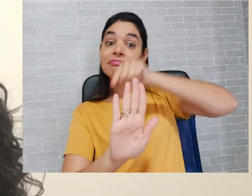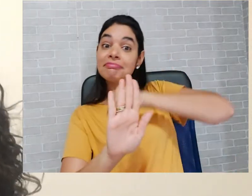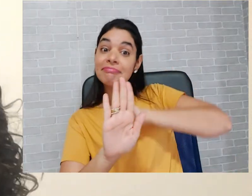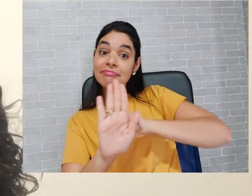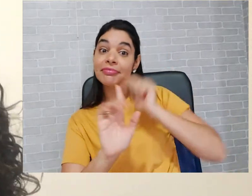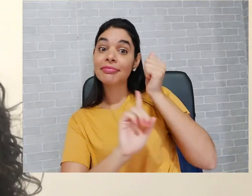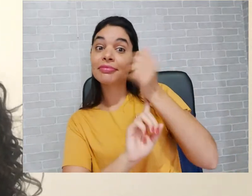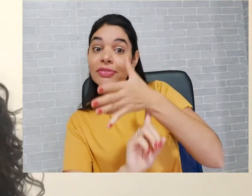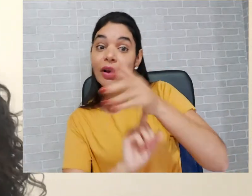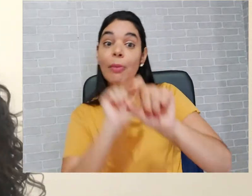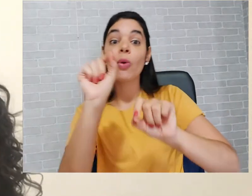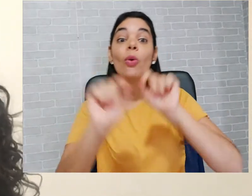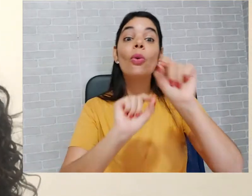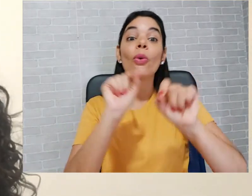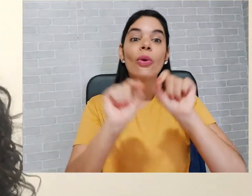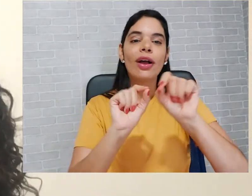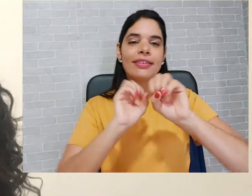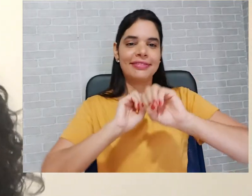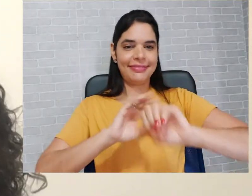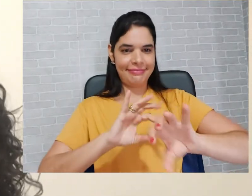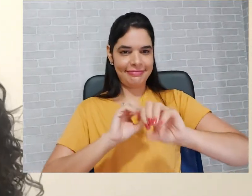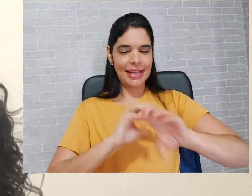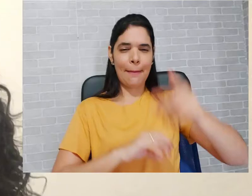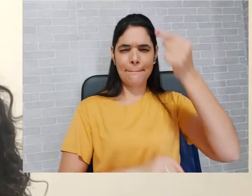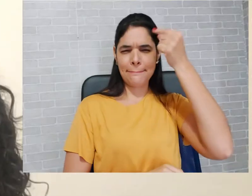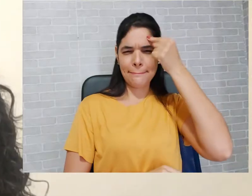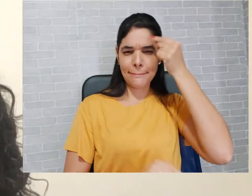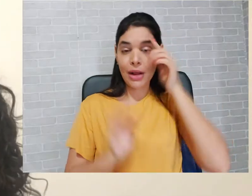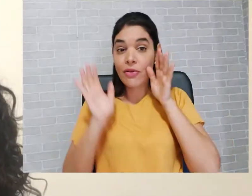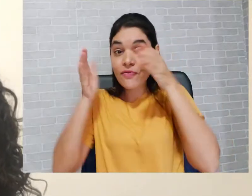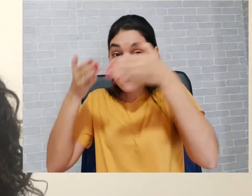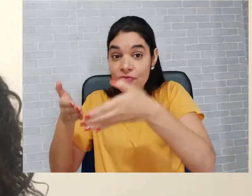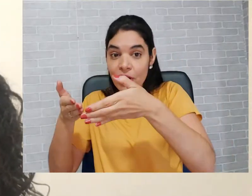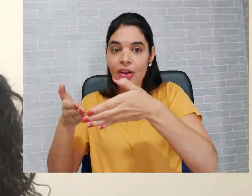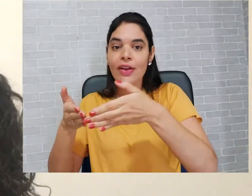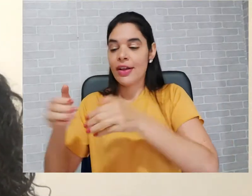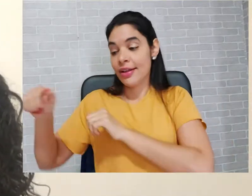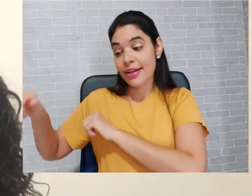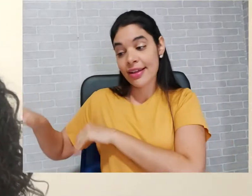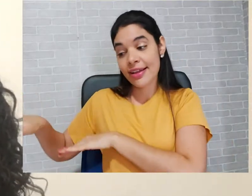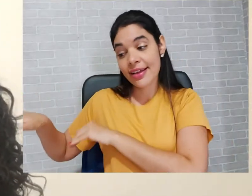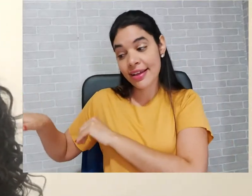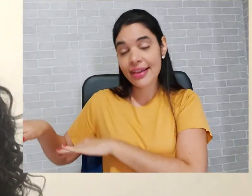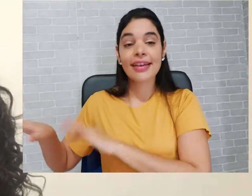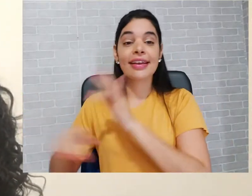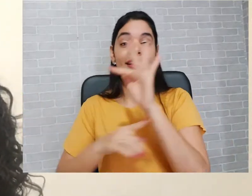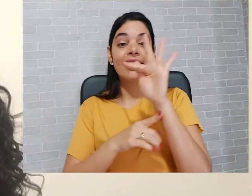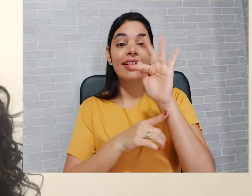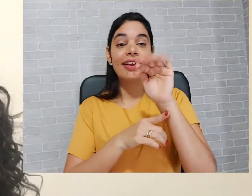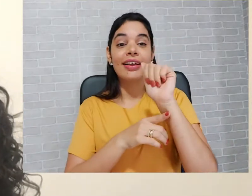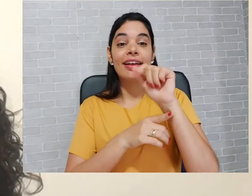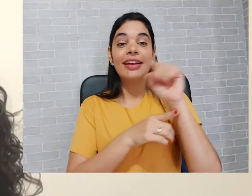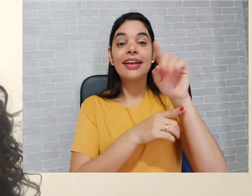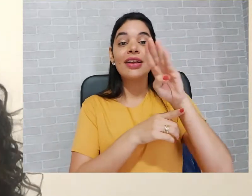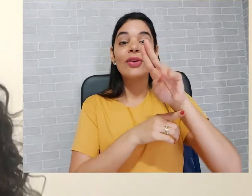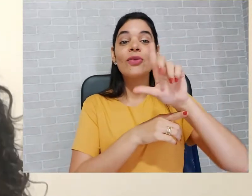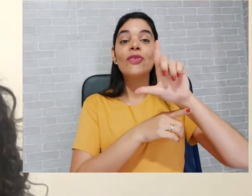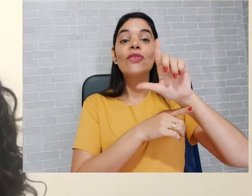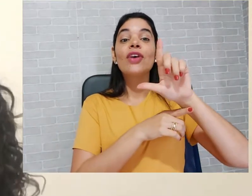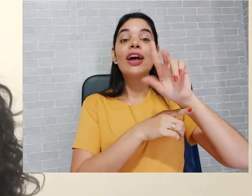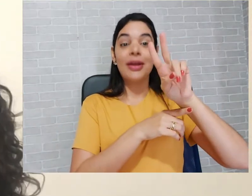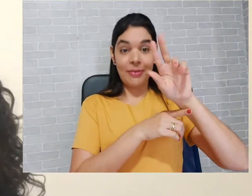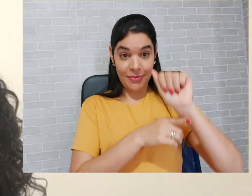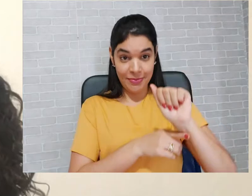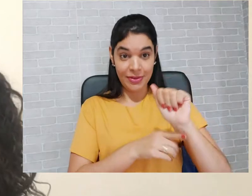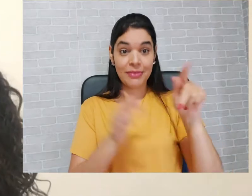ensinar. Quando se pensa nas fábulas guianenses, nós temos os irmãos